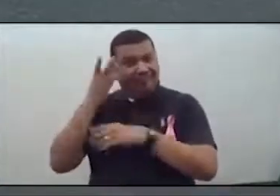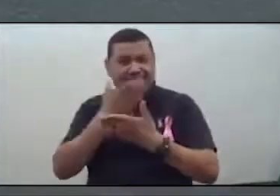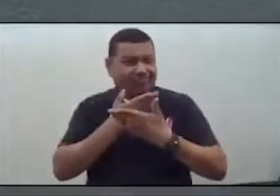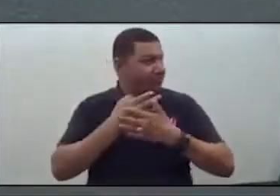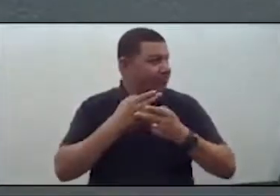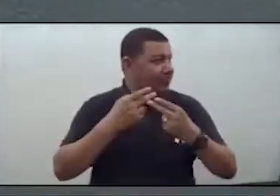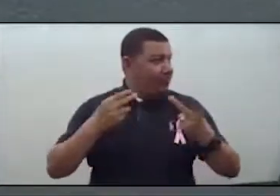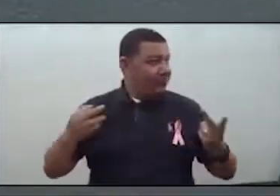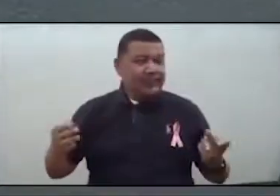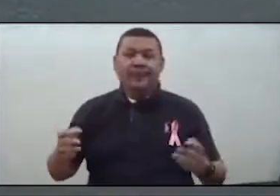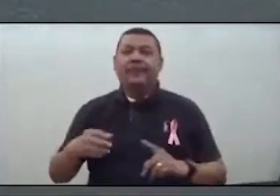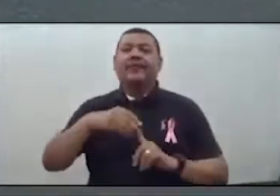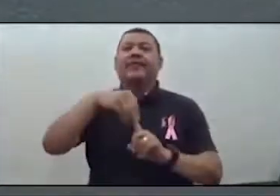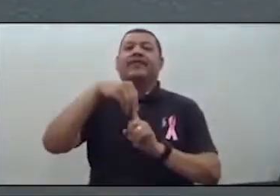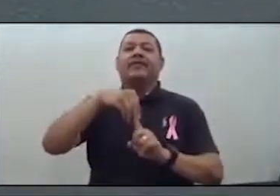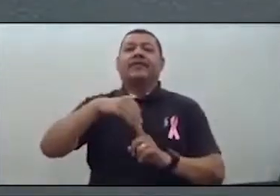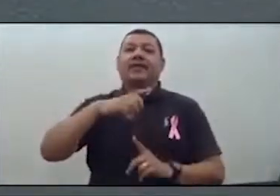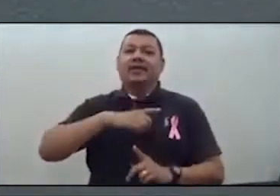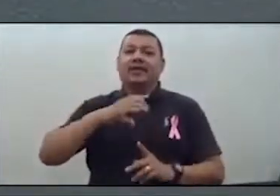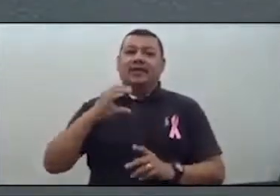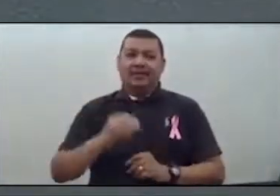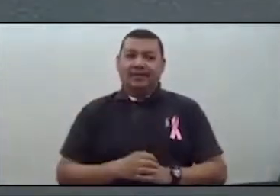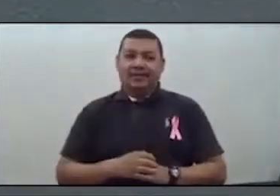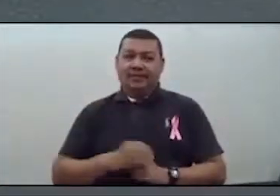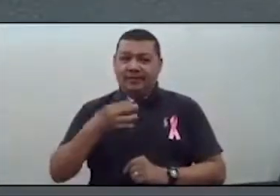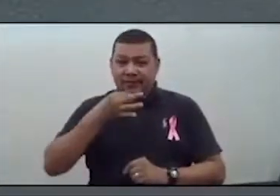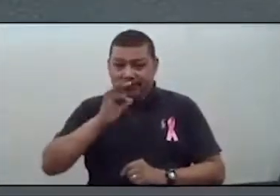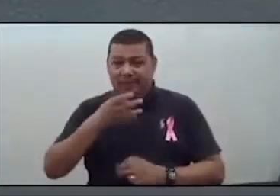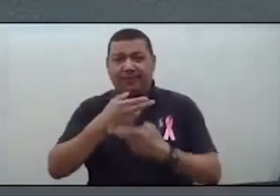acontecendo, principalmente na cultura do café.